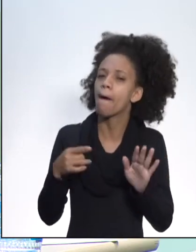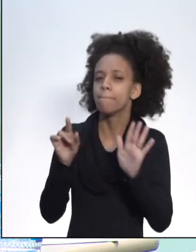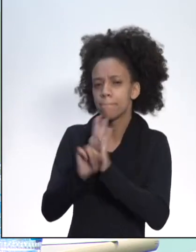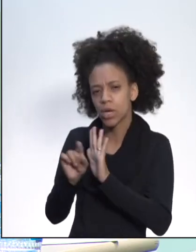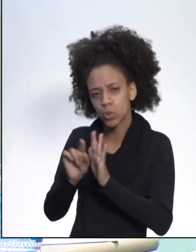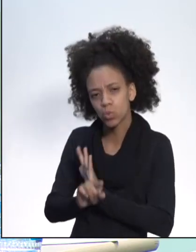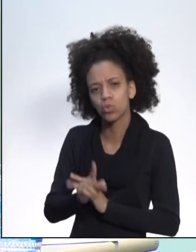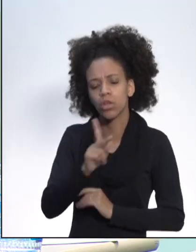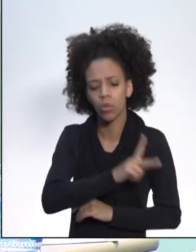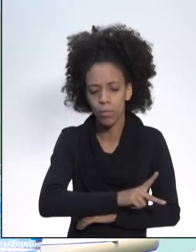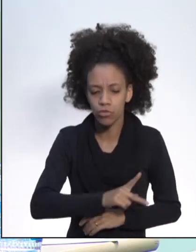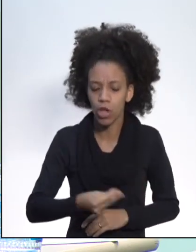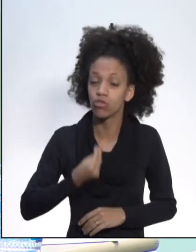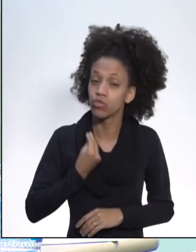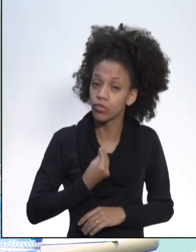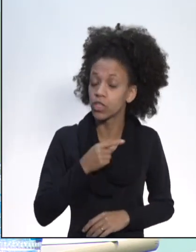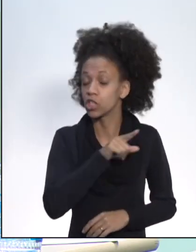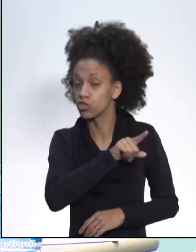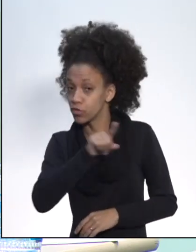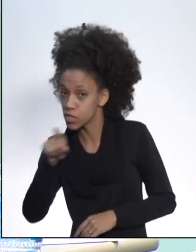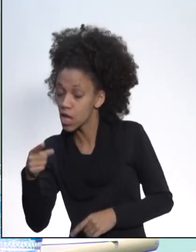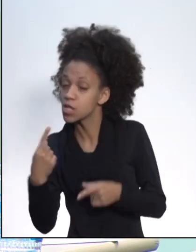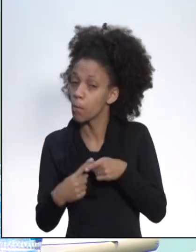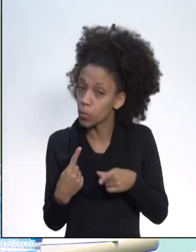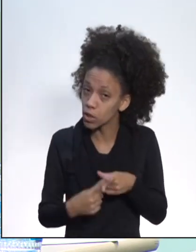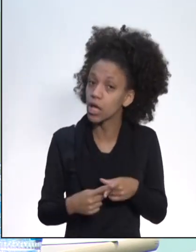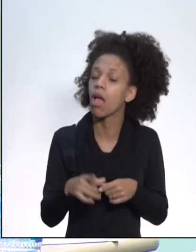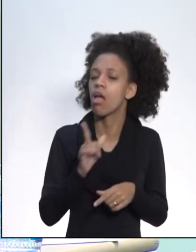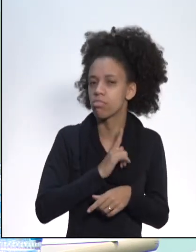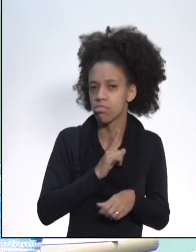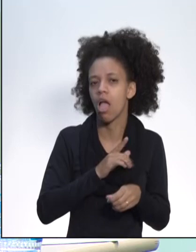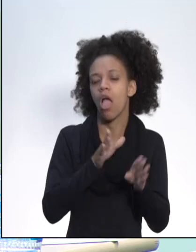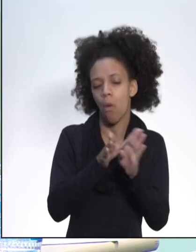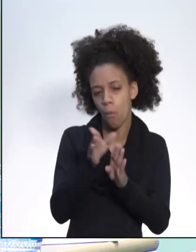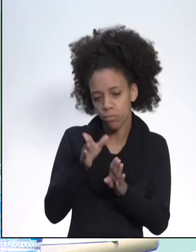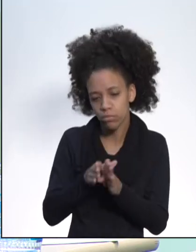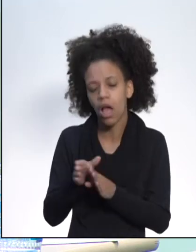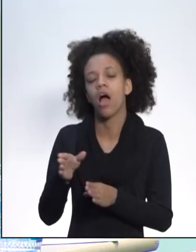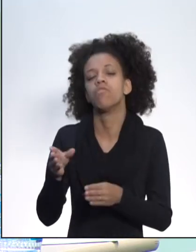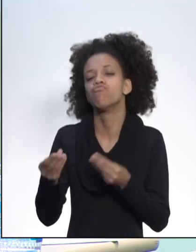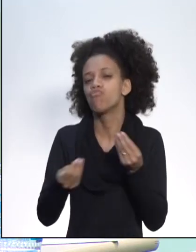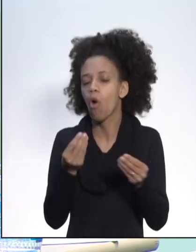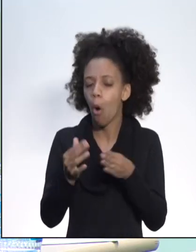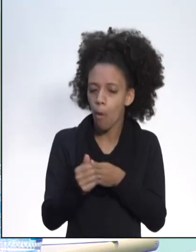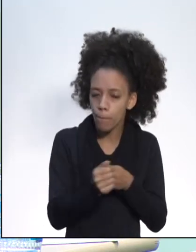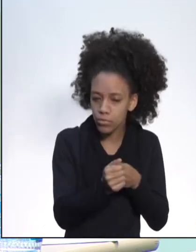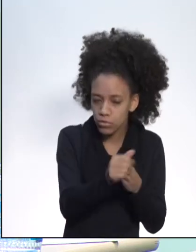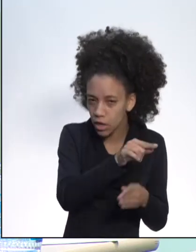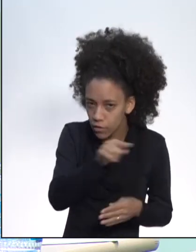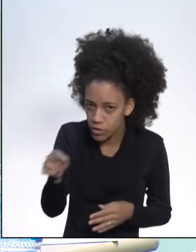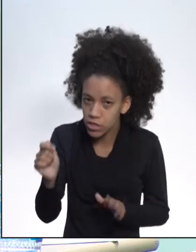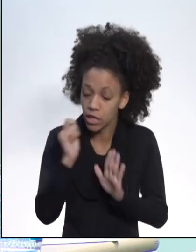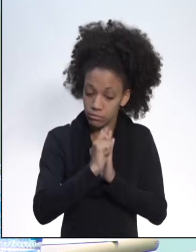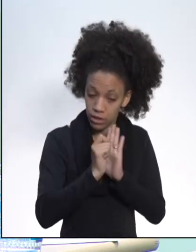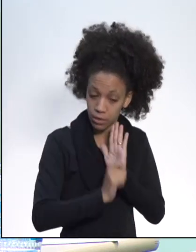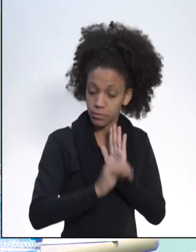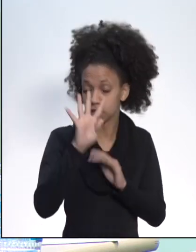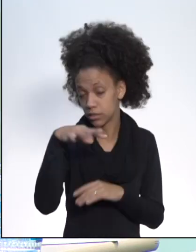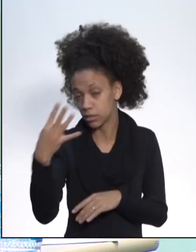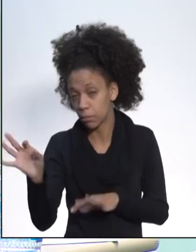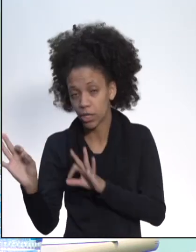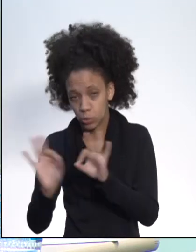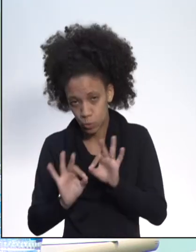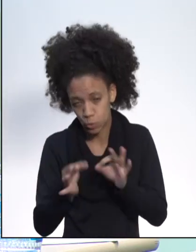de projeto de vida de vocês, porque eles também têm uma orientação de como auxiliar vocês nesse momento a preencher esse plano